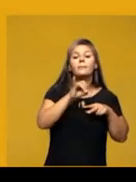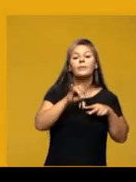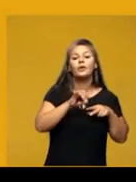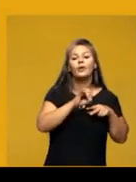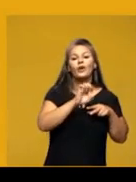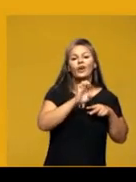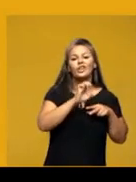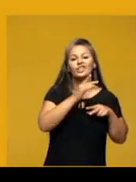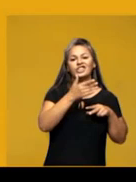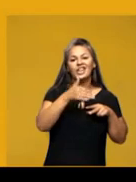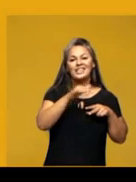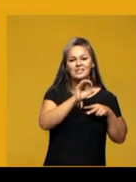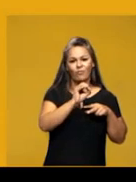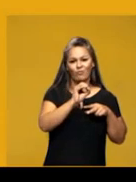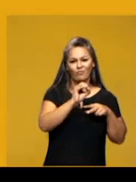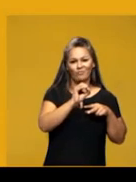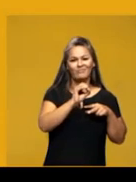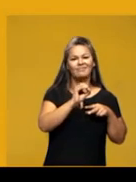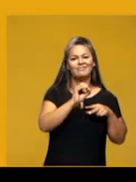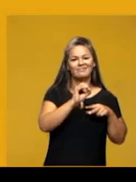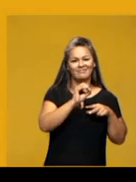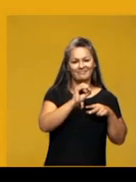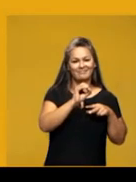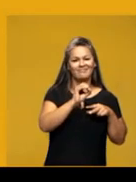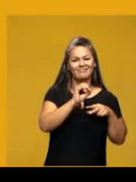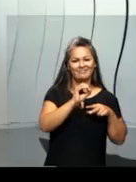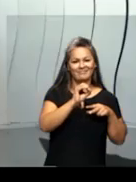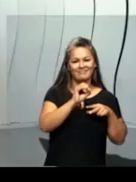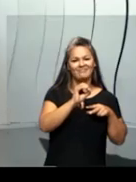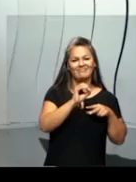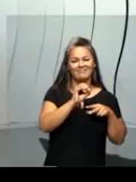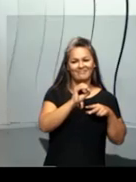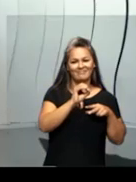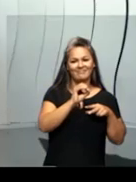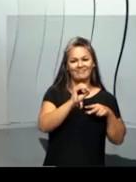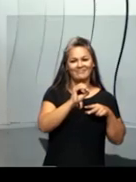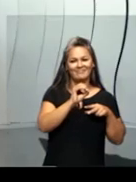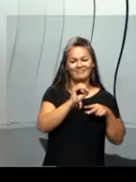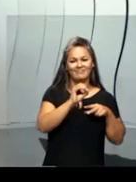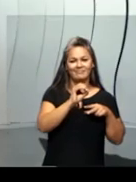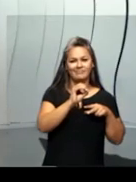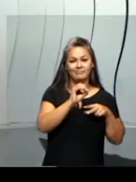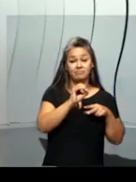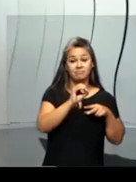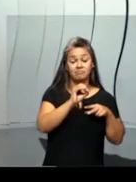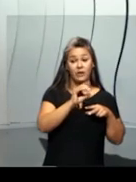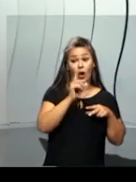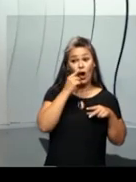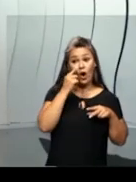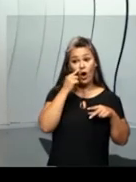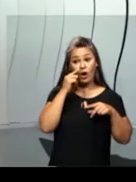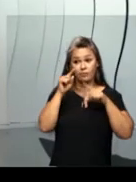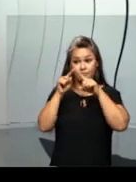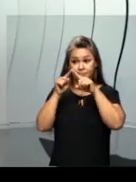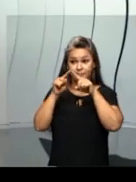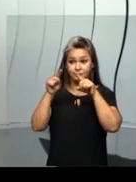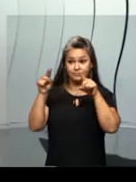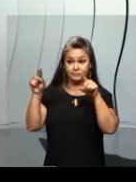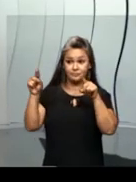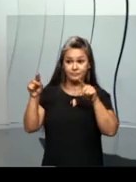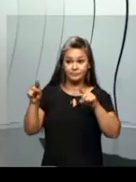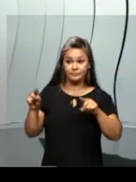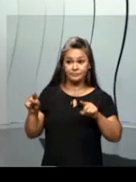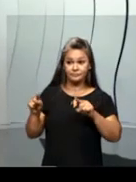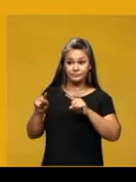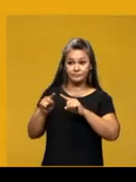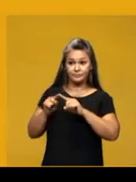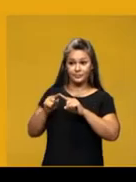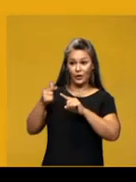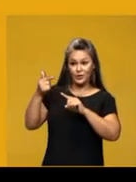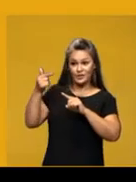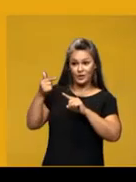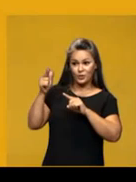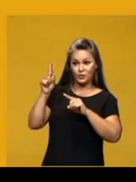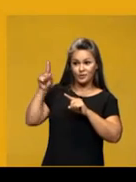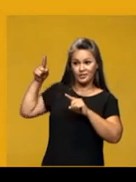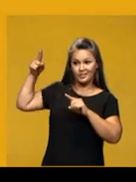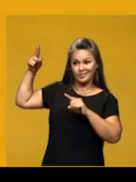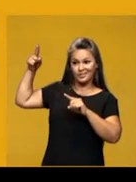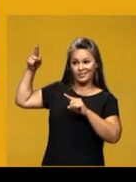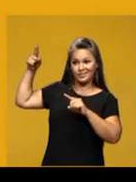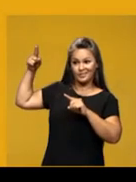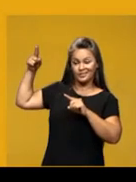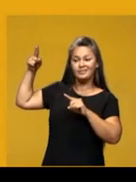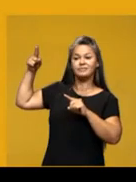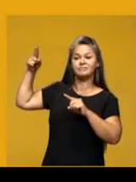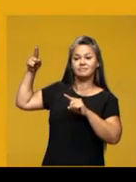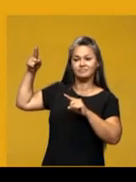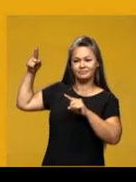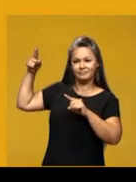realidade completa, ela vai ter aí próxima dela, tá? Aqui você tem outro tipo de mapa. Reparem, destaque